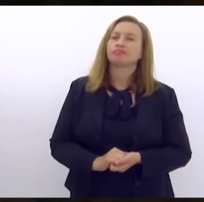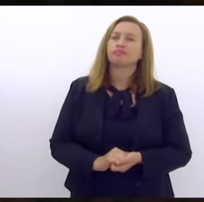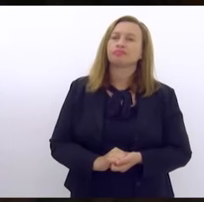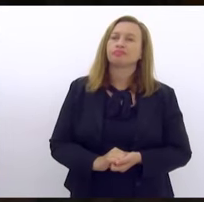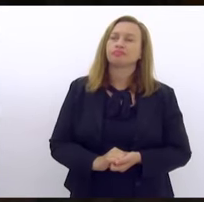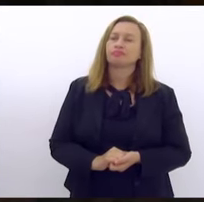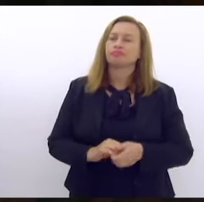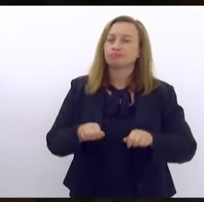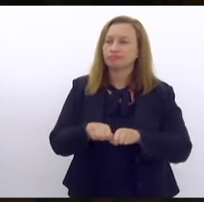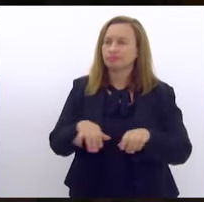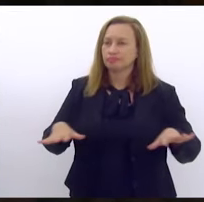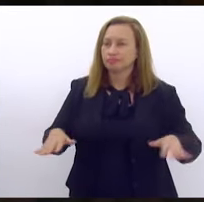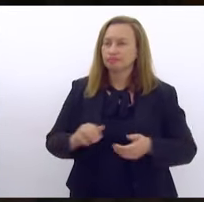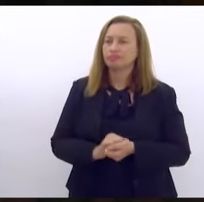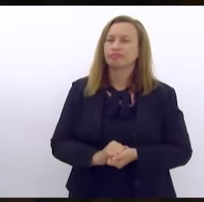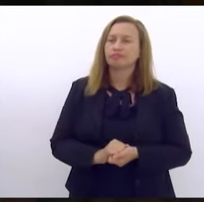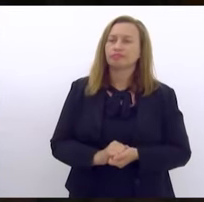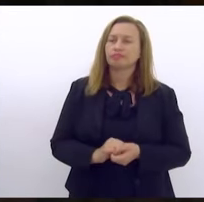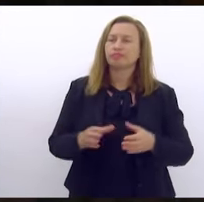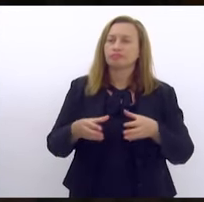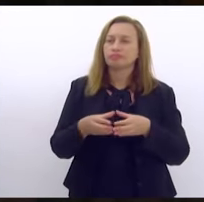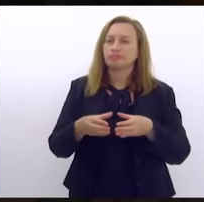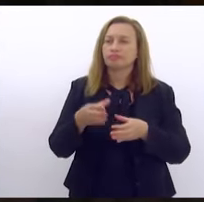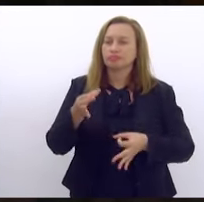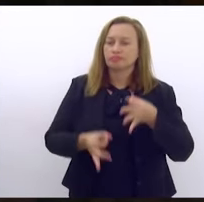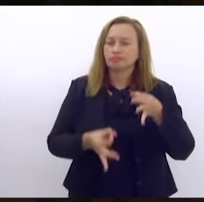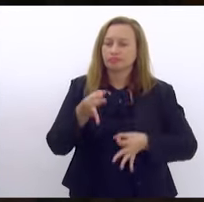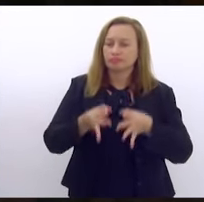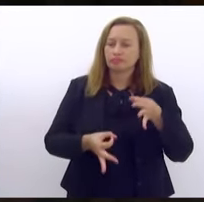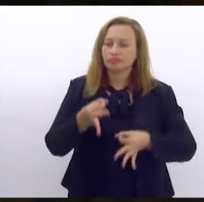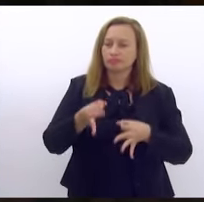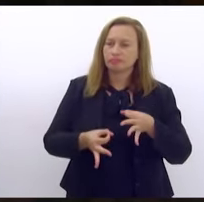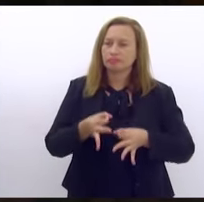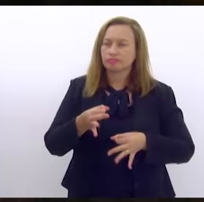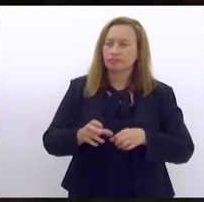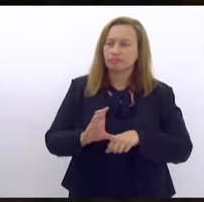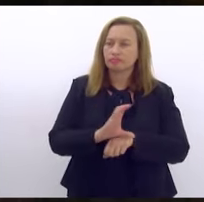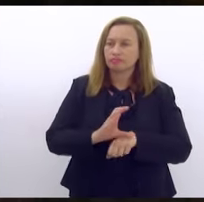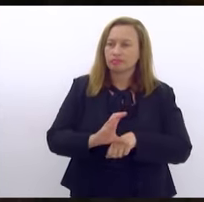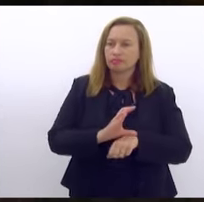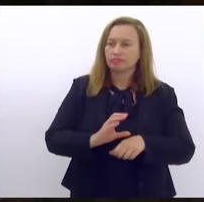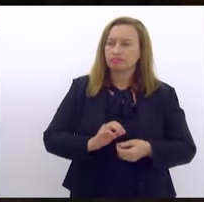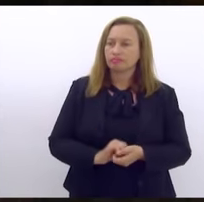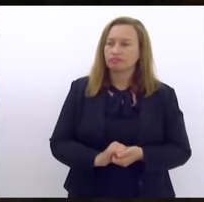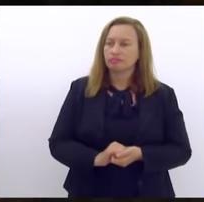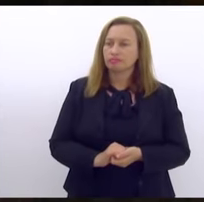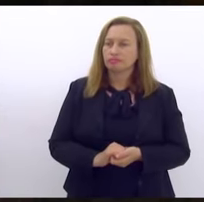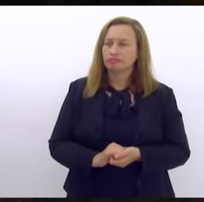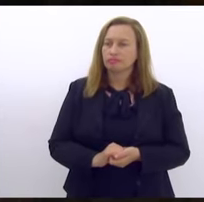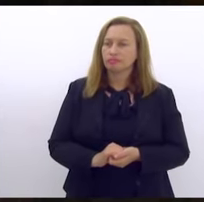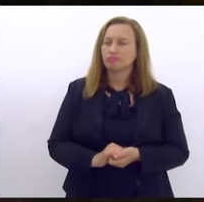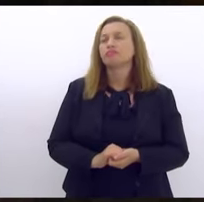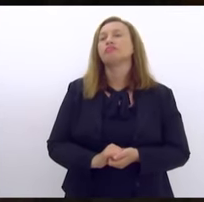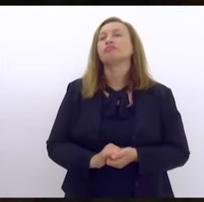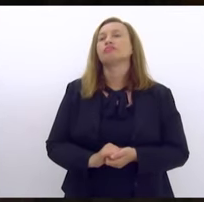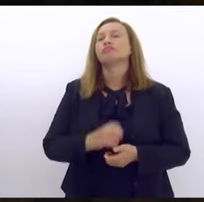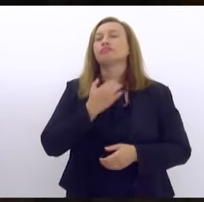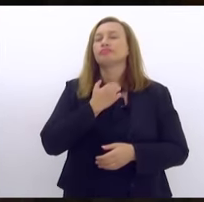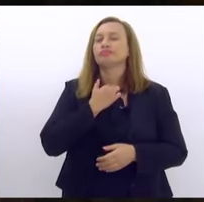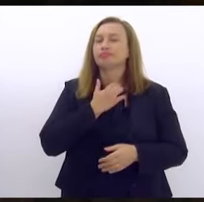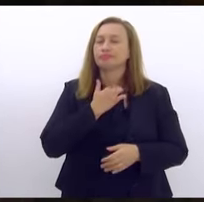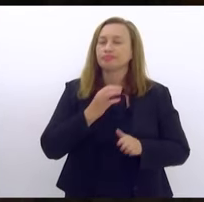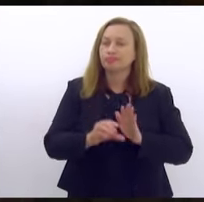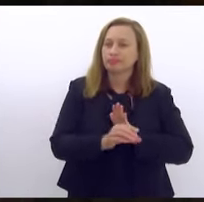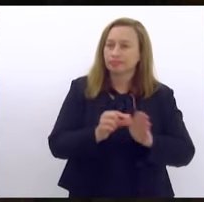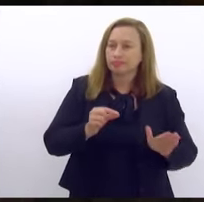função da pandemia. Parecer das comissões de Constituição e Justiça pela constitucionalidade, com emendas. Relator, deputado